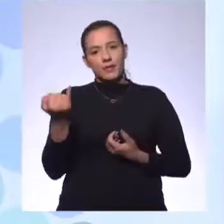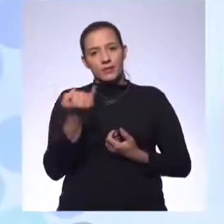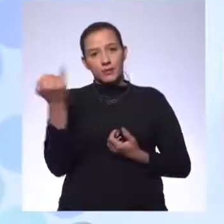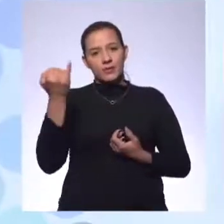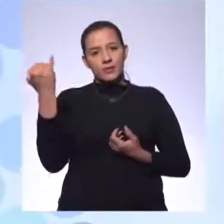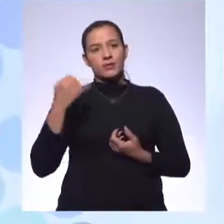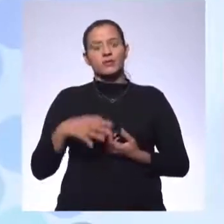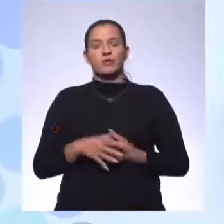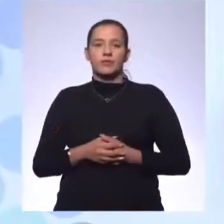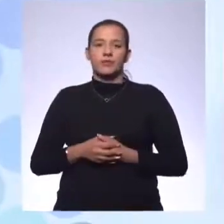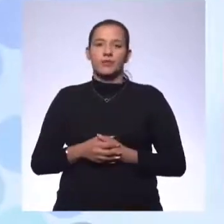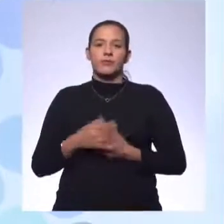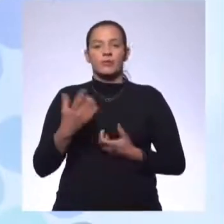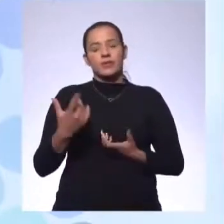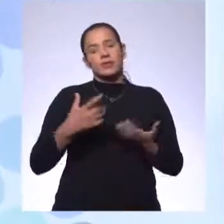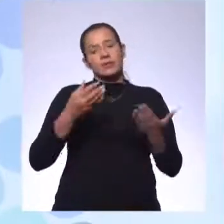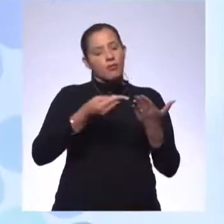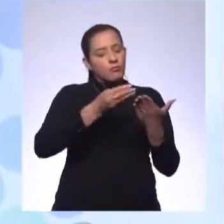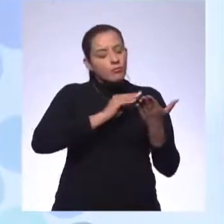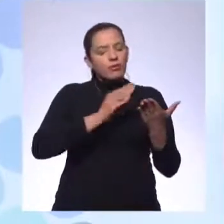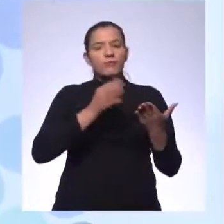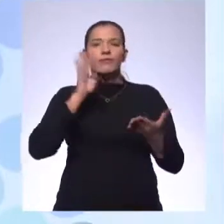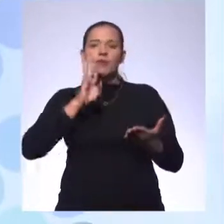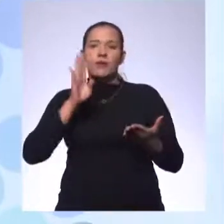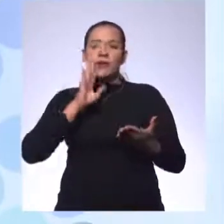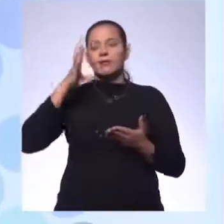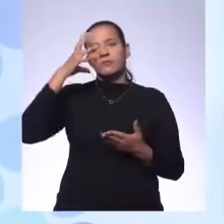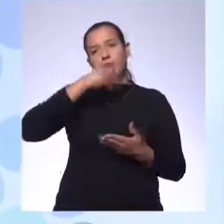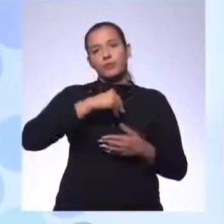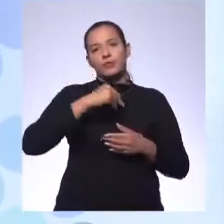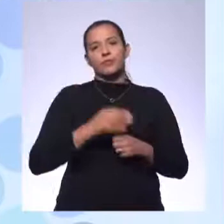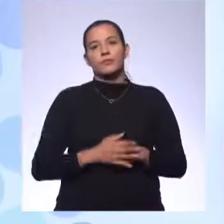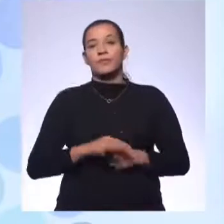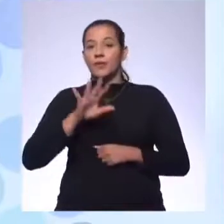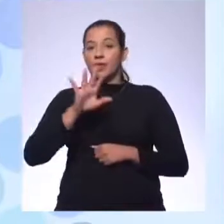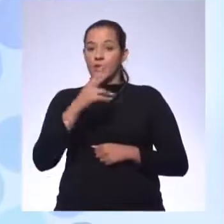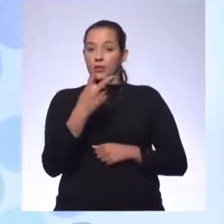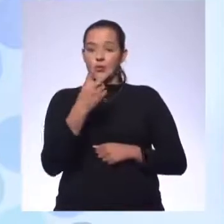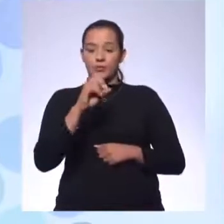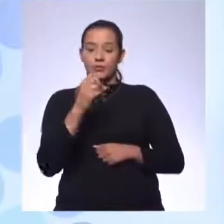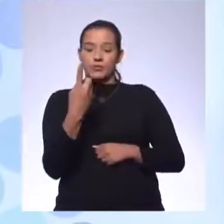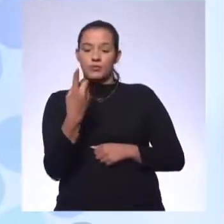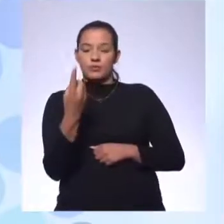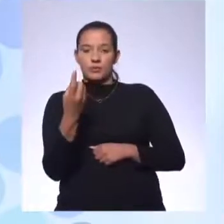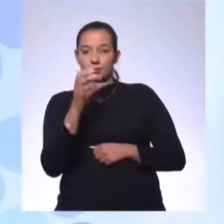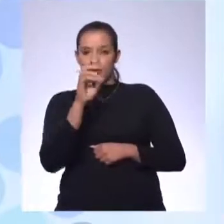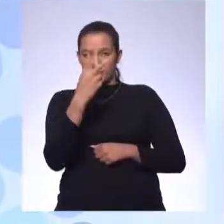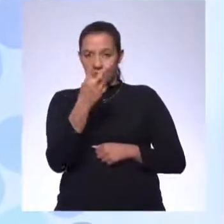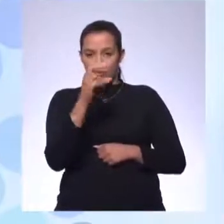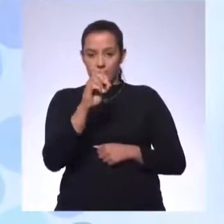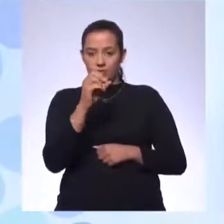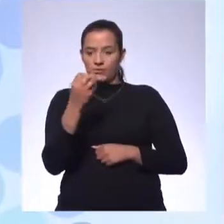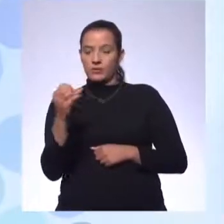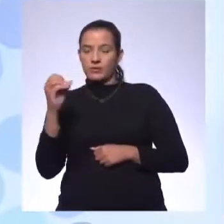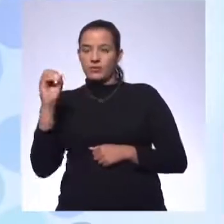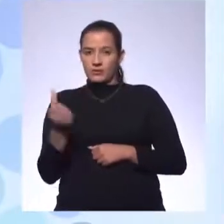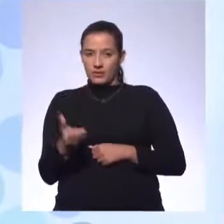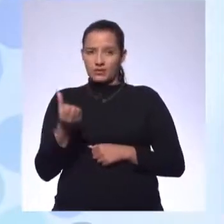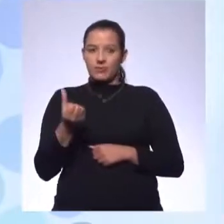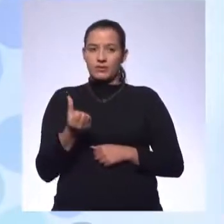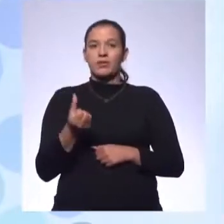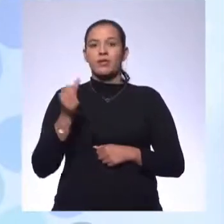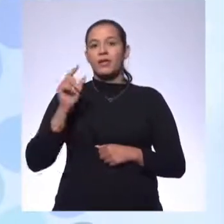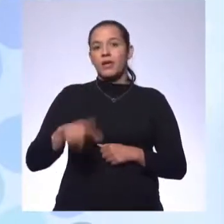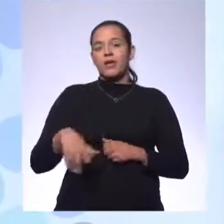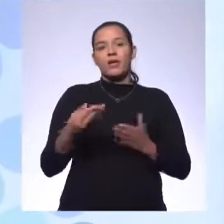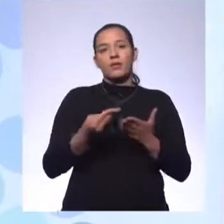esse respiro, porque são livros bonitos, são livros legais. Inclusive, em 2006, a redação do Enem, na tela, foi o